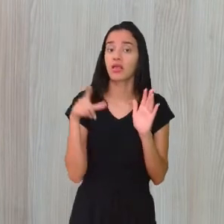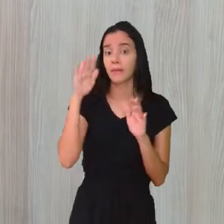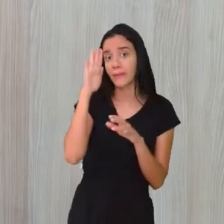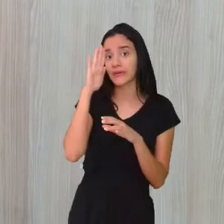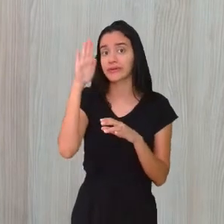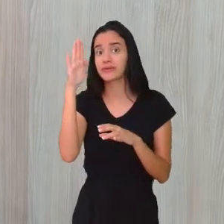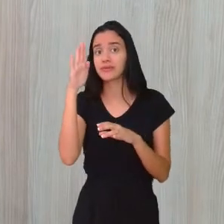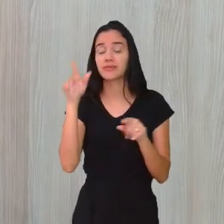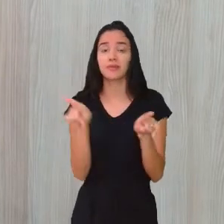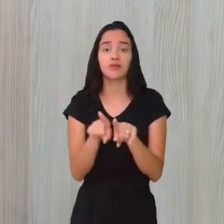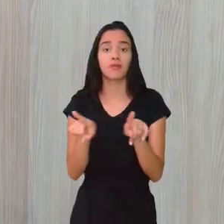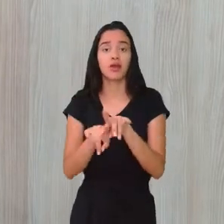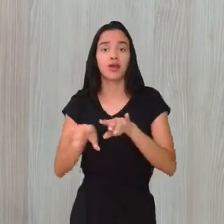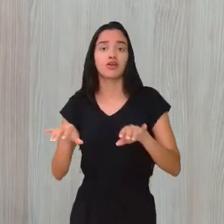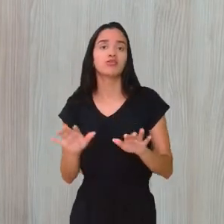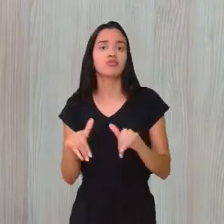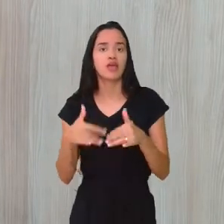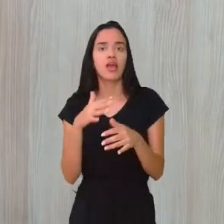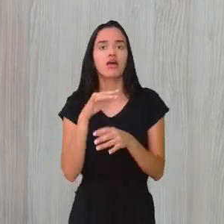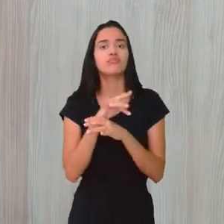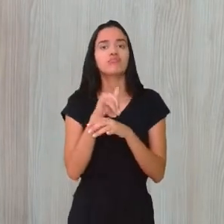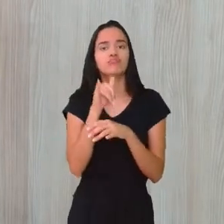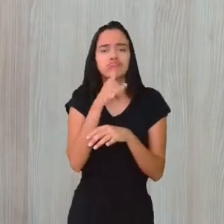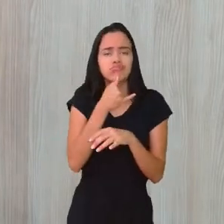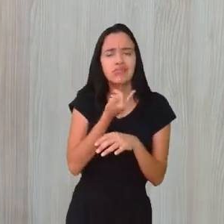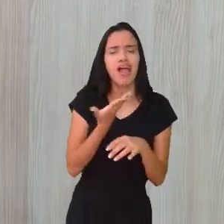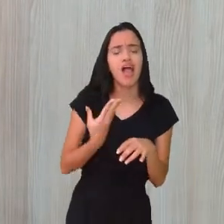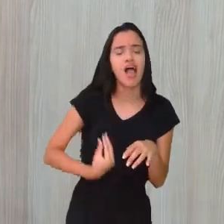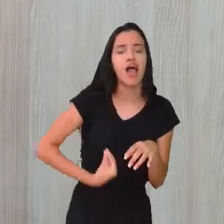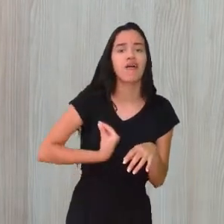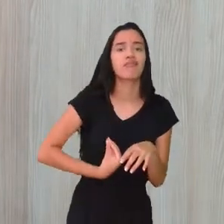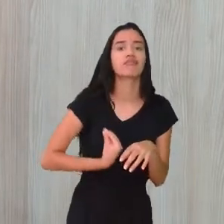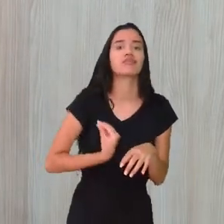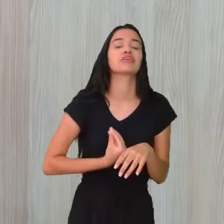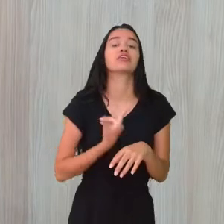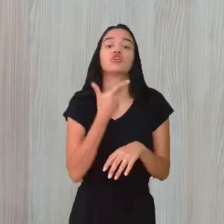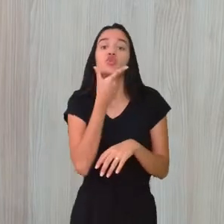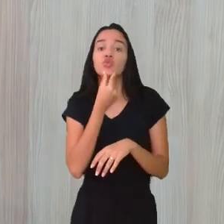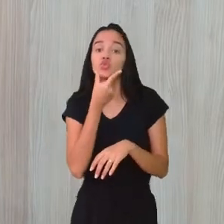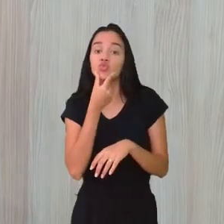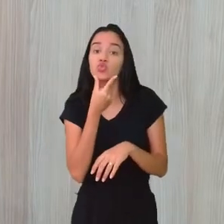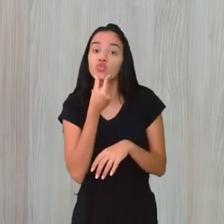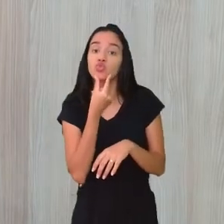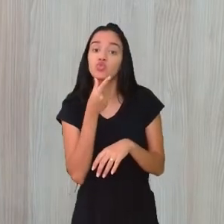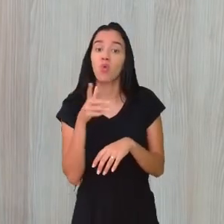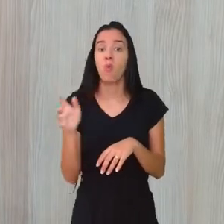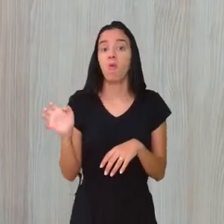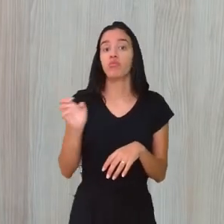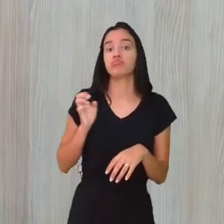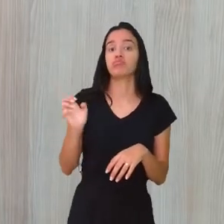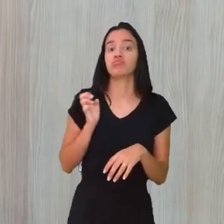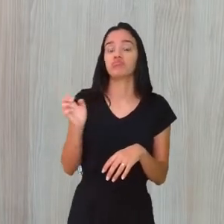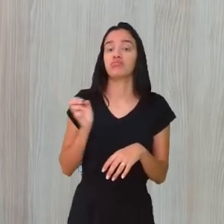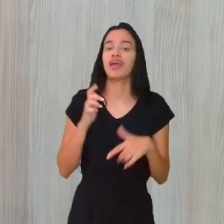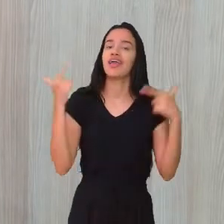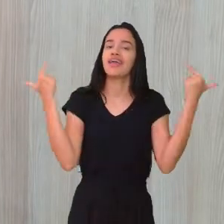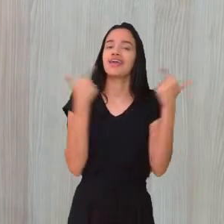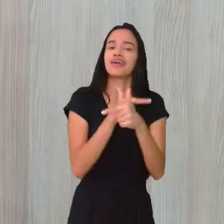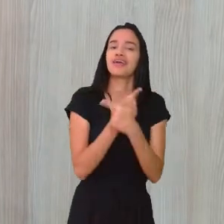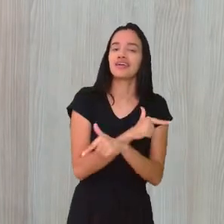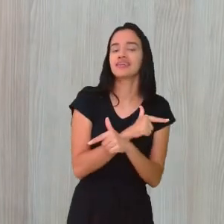as tragédias, Sim, que falavam sobre a vida dos heróis, dos homens nobres, e a comédia, que